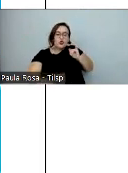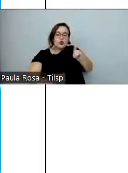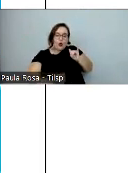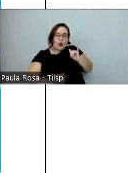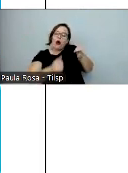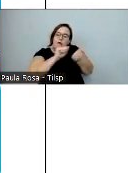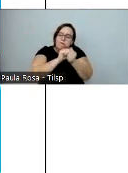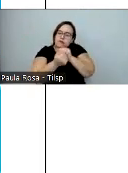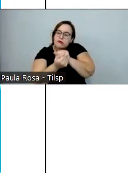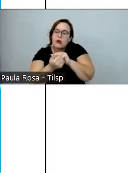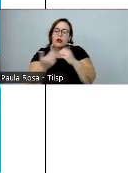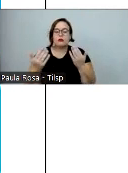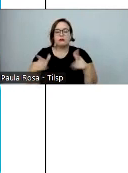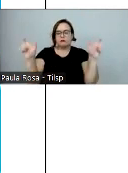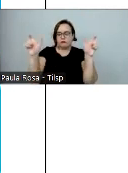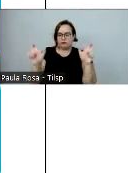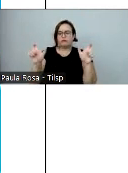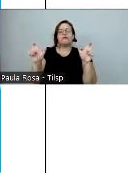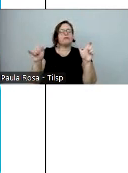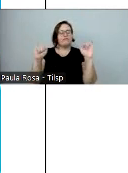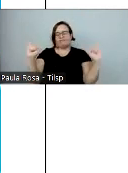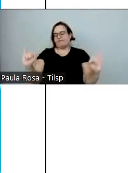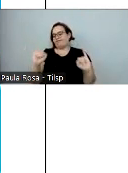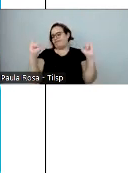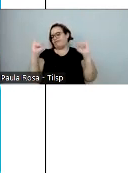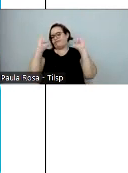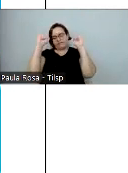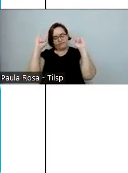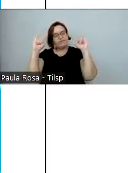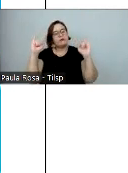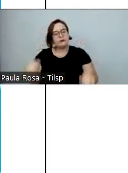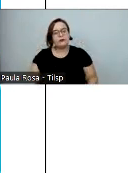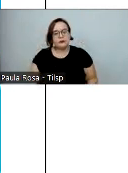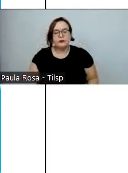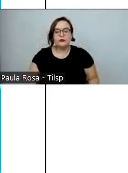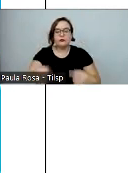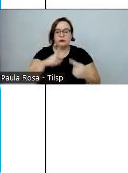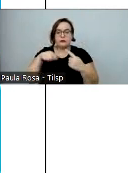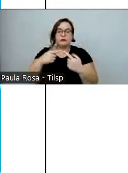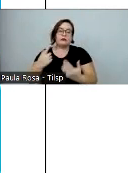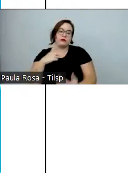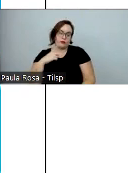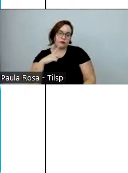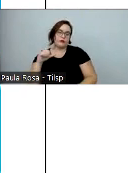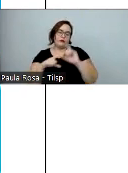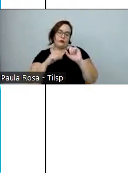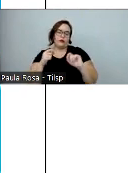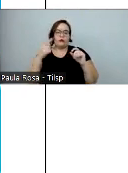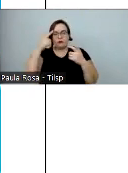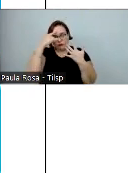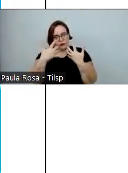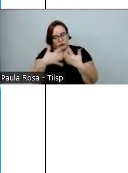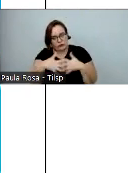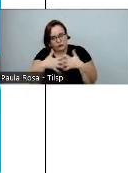Então acho que esses dois termos são dois termos que tem muita importância do ponto de vista das funções e que trazem pouco aí um corte reflexivo